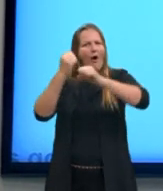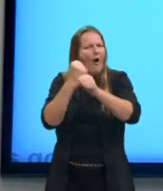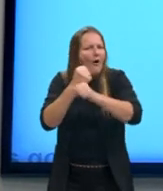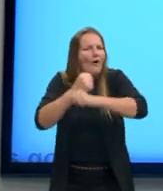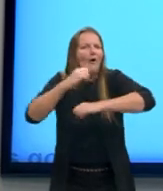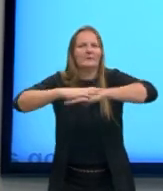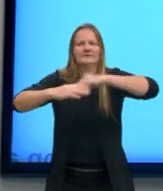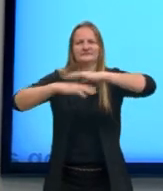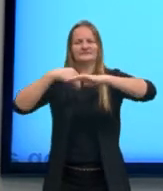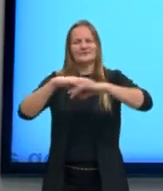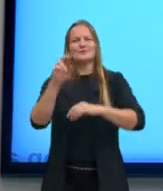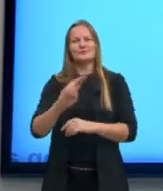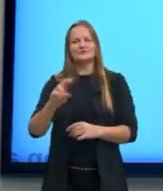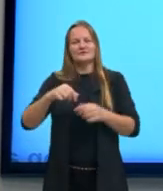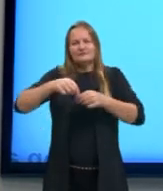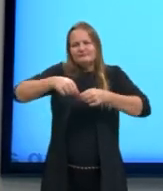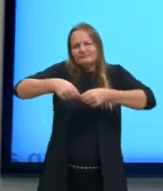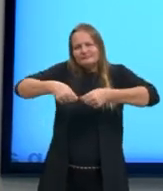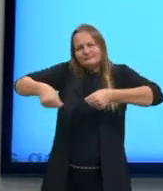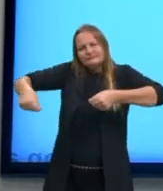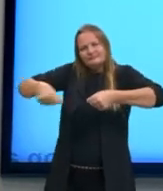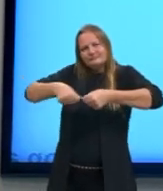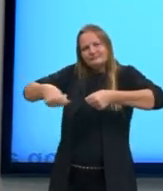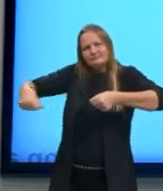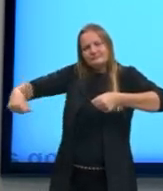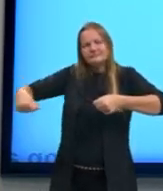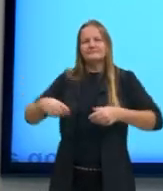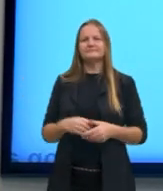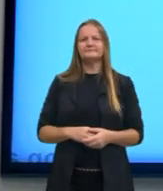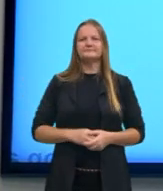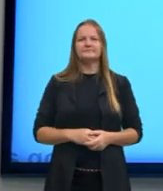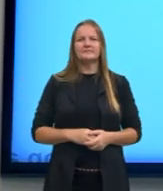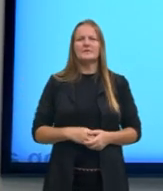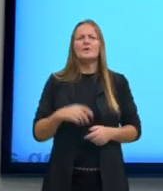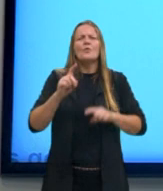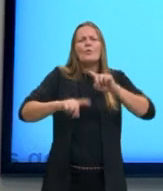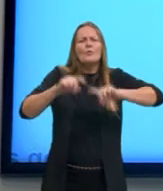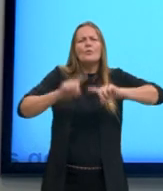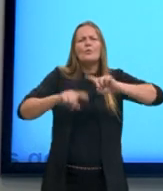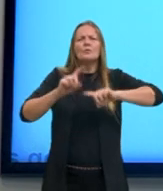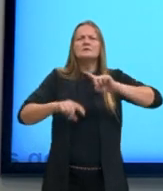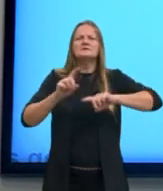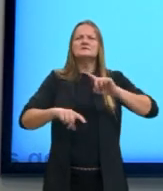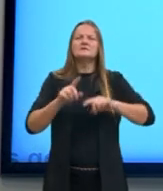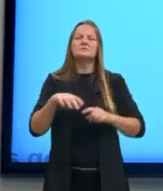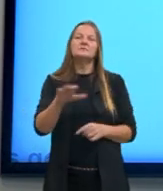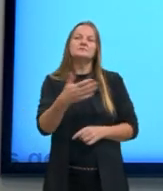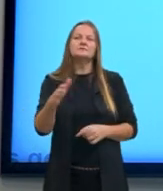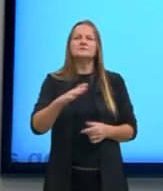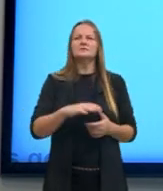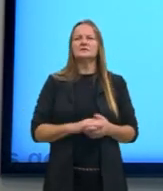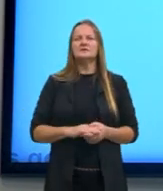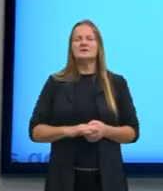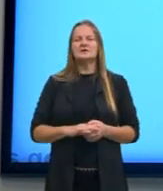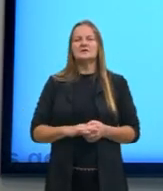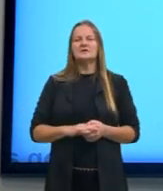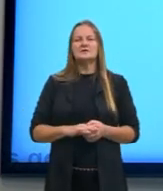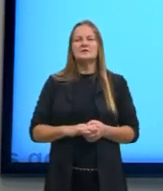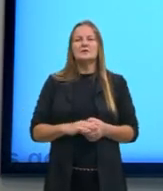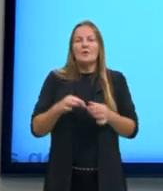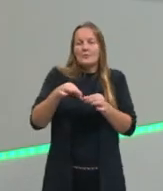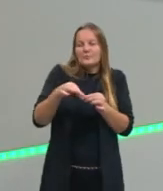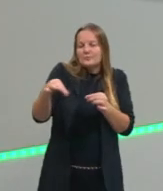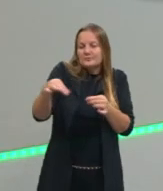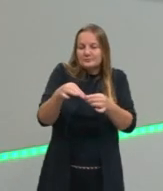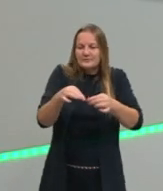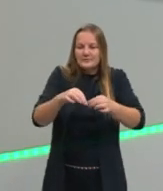obras a fita métrica geralmente a gente usa para objetos circulares né que fica mais fácil até quando a gente quer